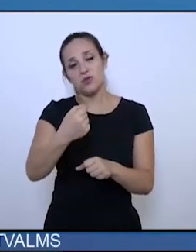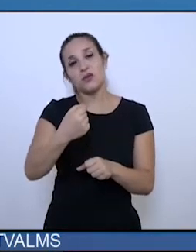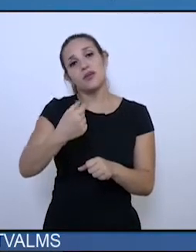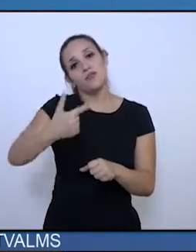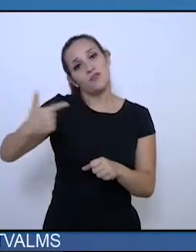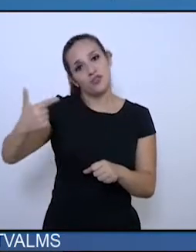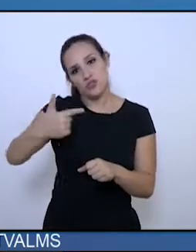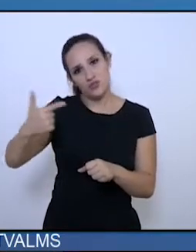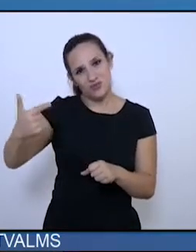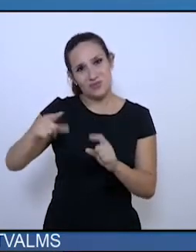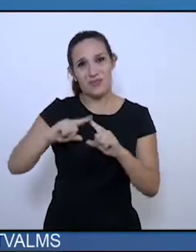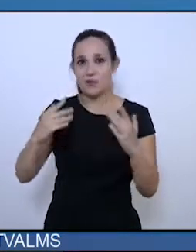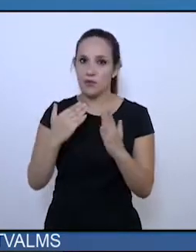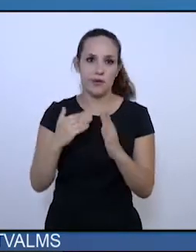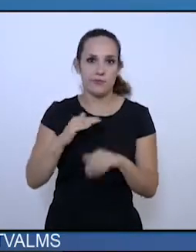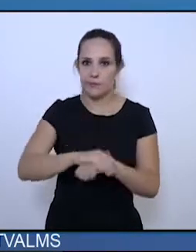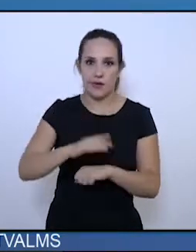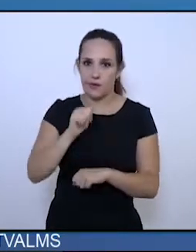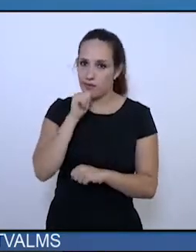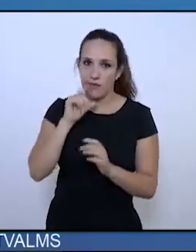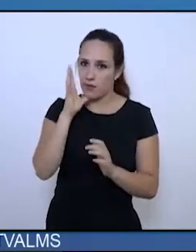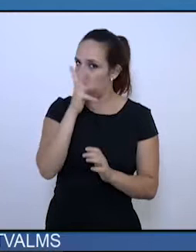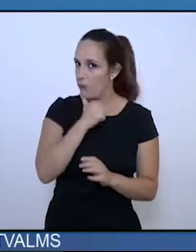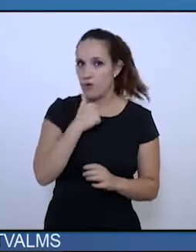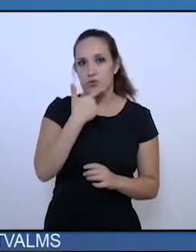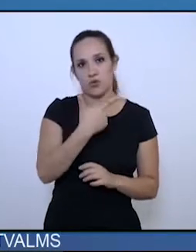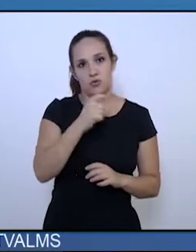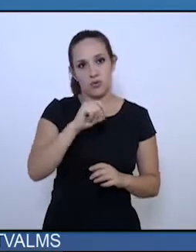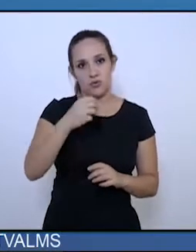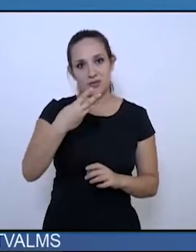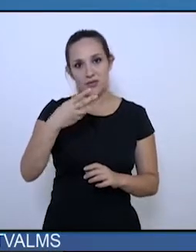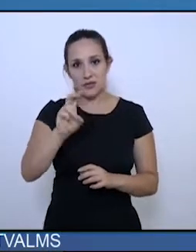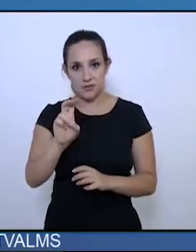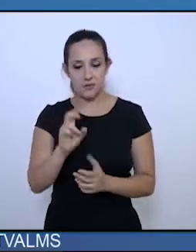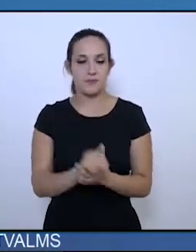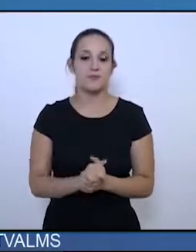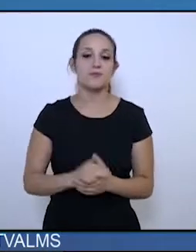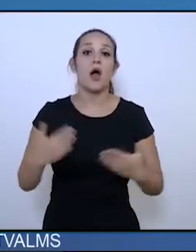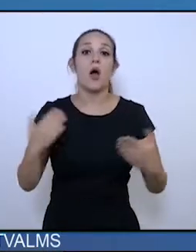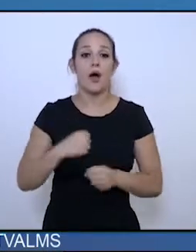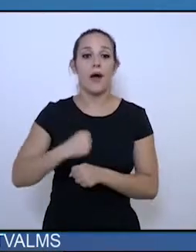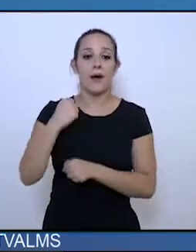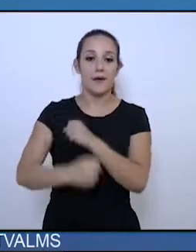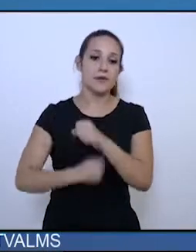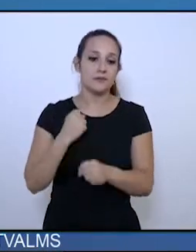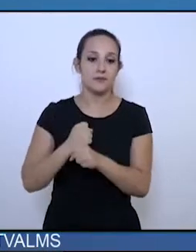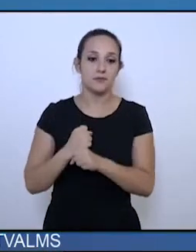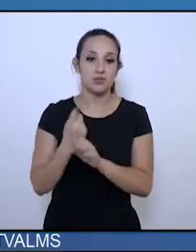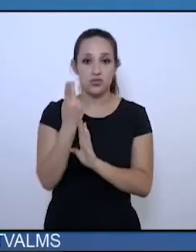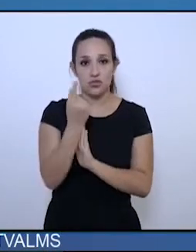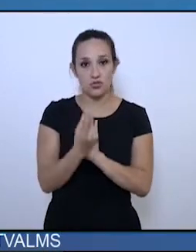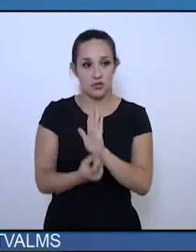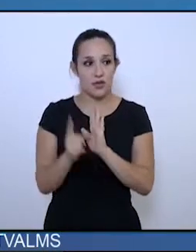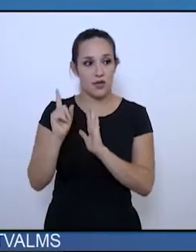em 2035. Neste ano, o governo previu um orçamento para o CISFRON de